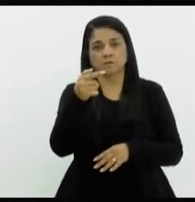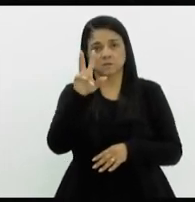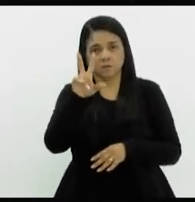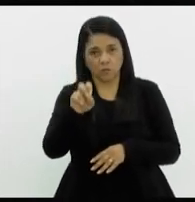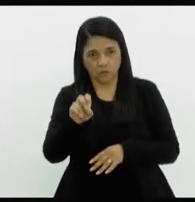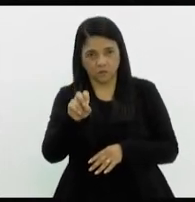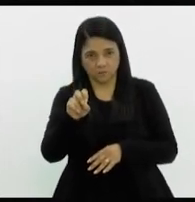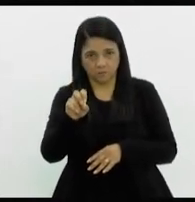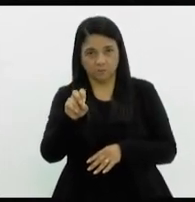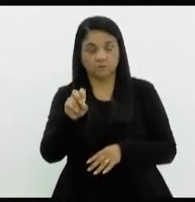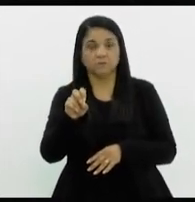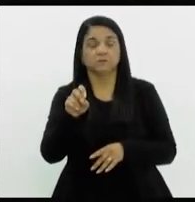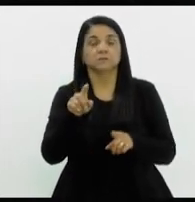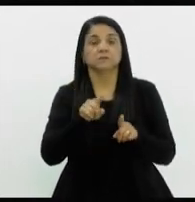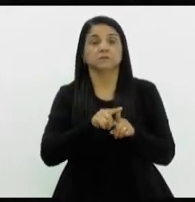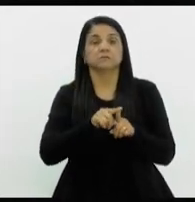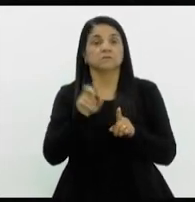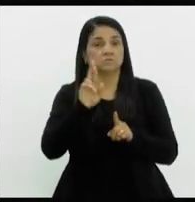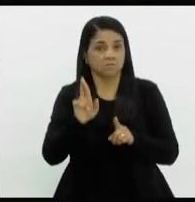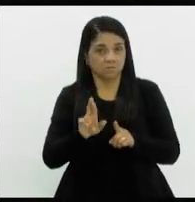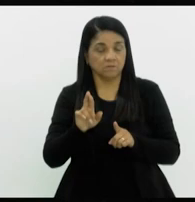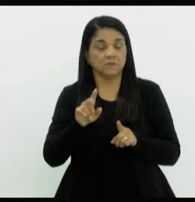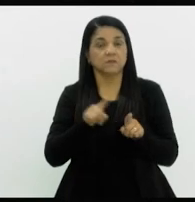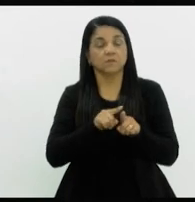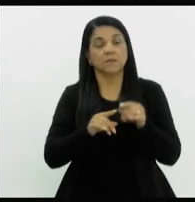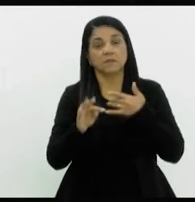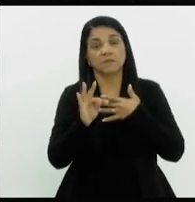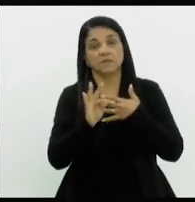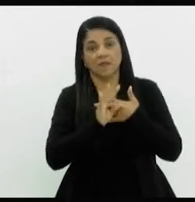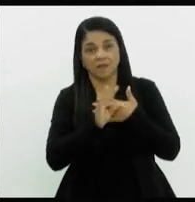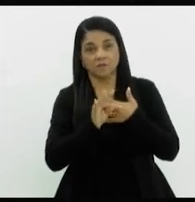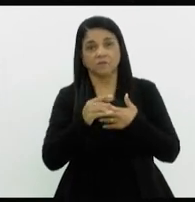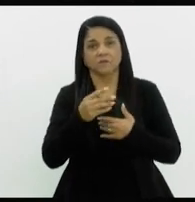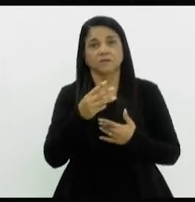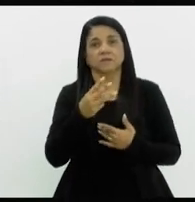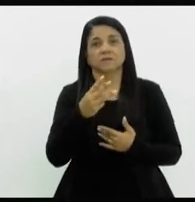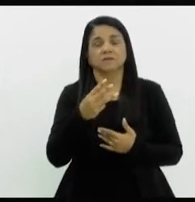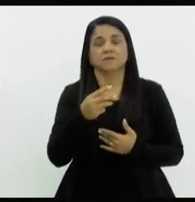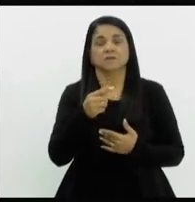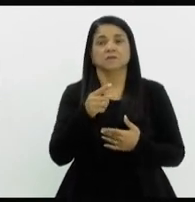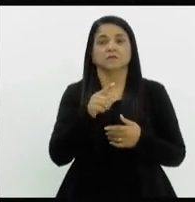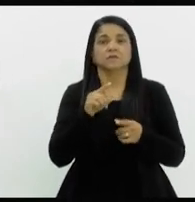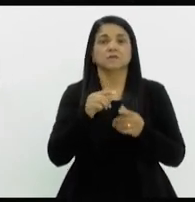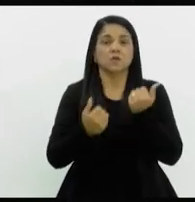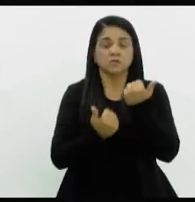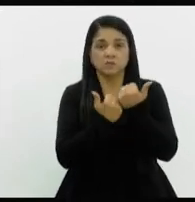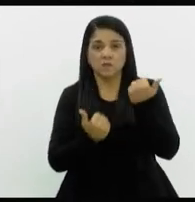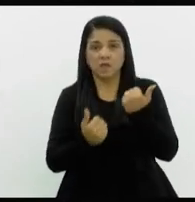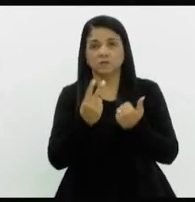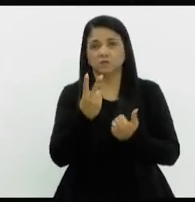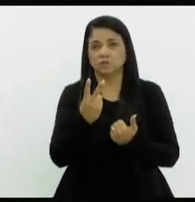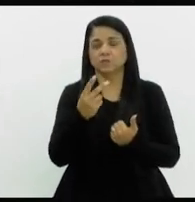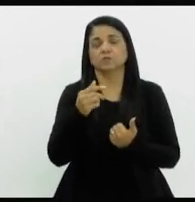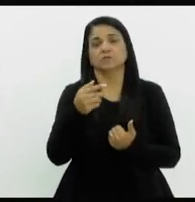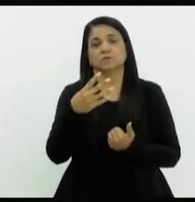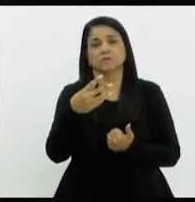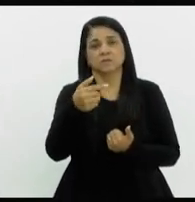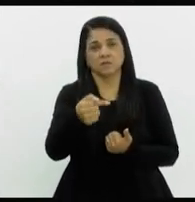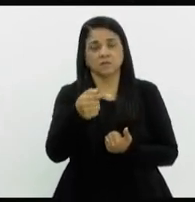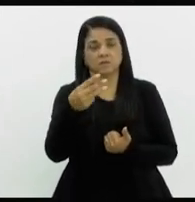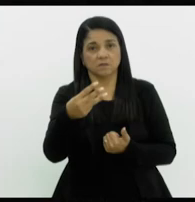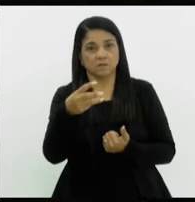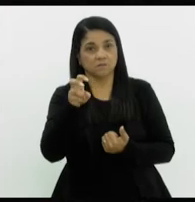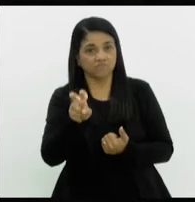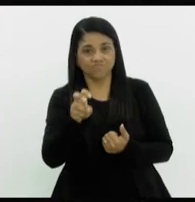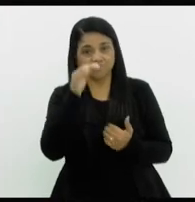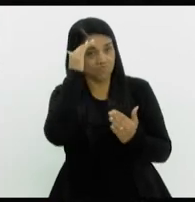R$ 4.750, mas também para os técnicos de R$ 3.325 e para os auxiliares de R$ 2.375, não vem sendo respeitado por